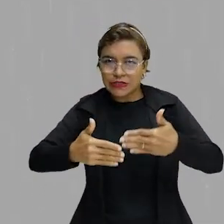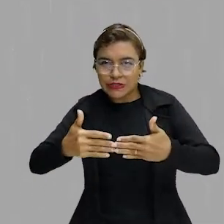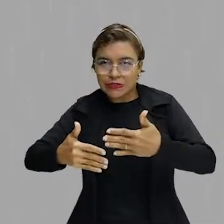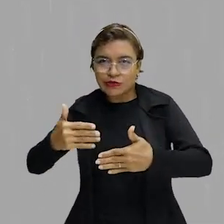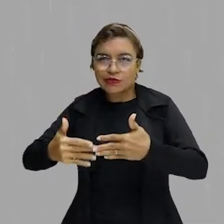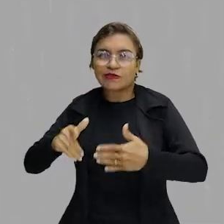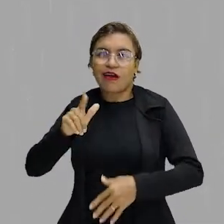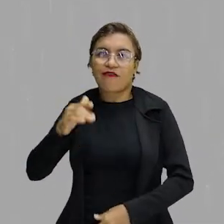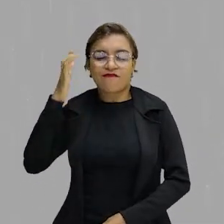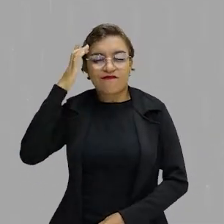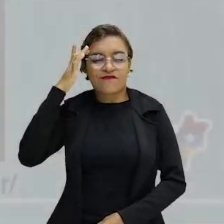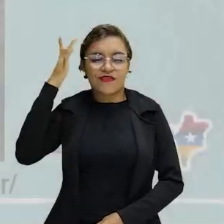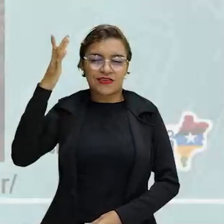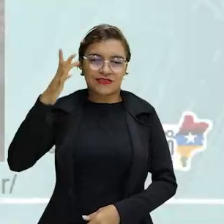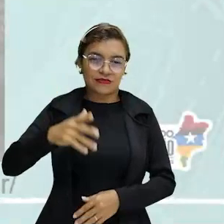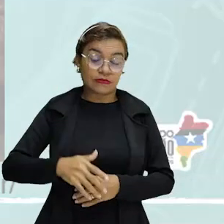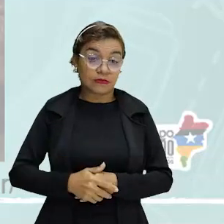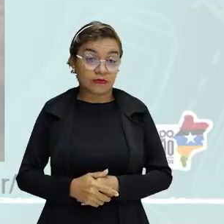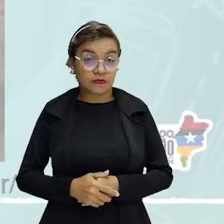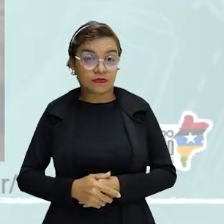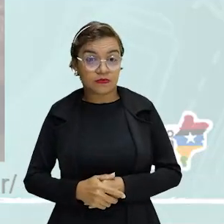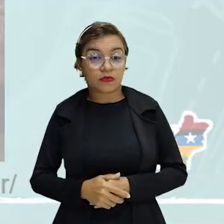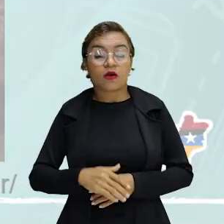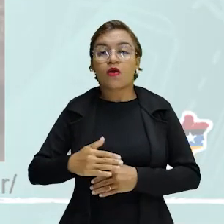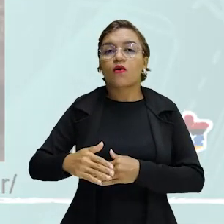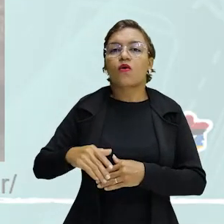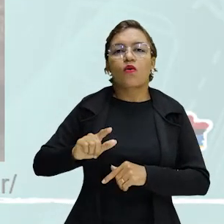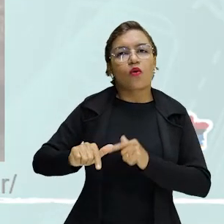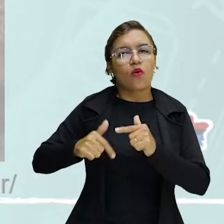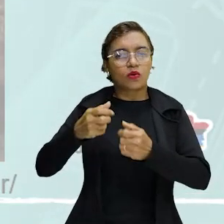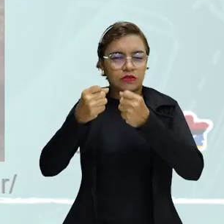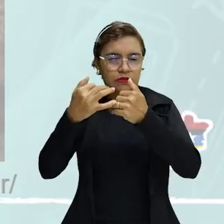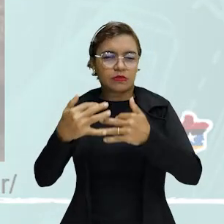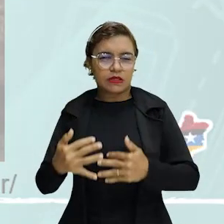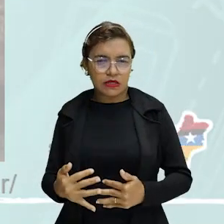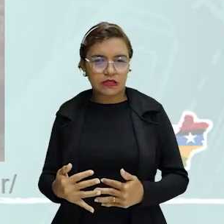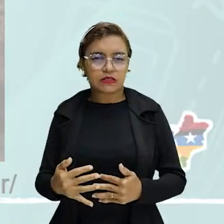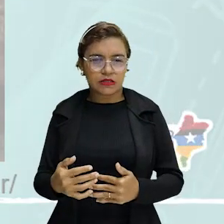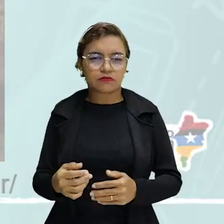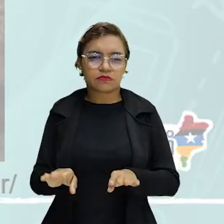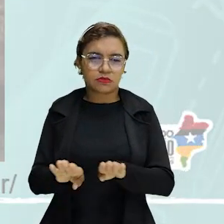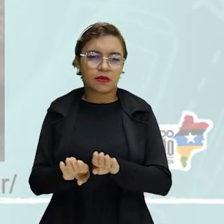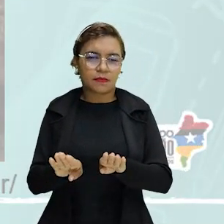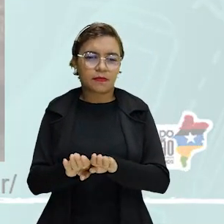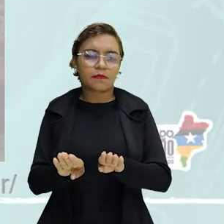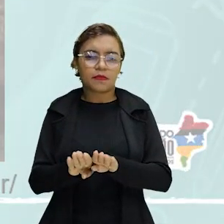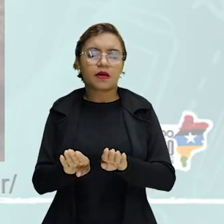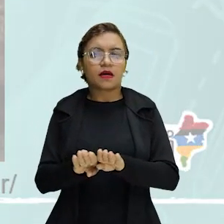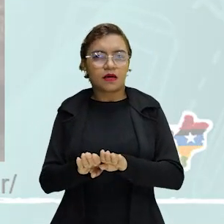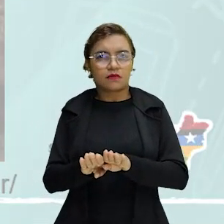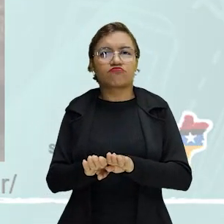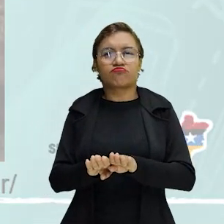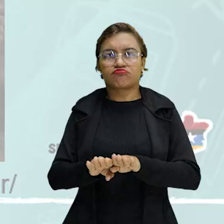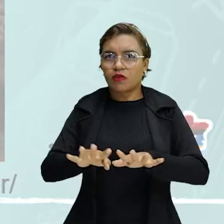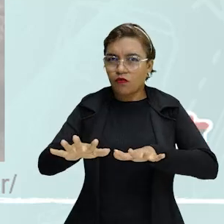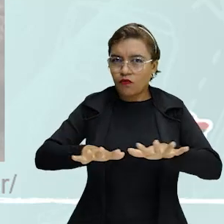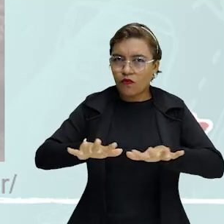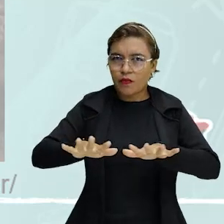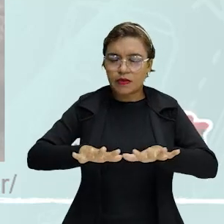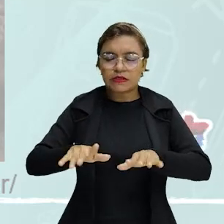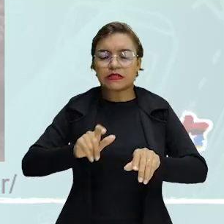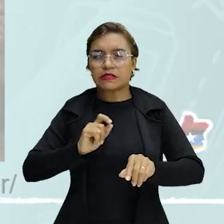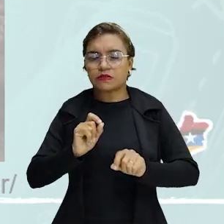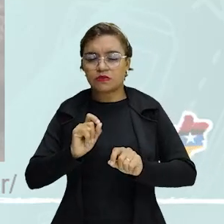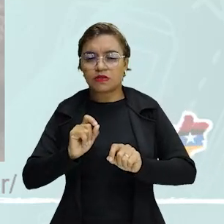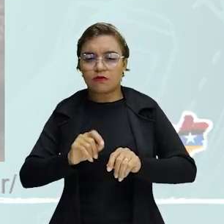né? Outro processo, galera, também gerado aí pelo esse tectonismo, consequência dele, dessa movimentação de placas